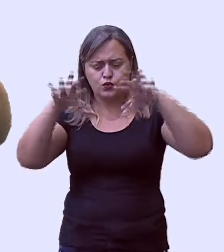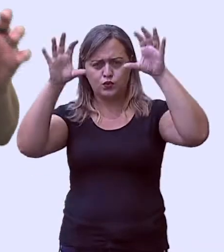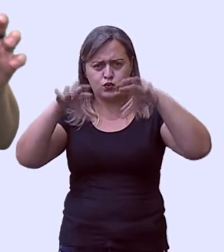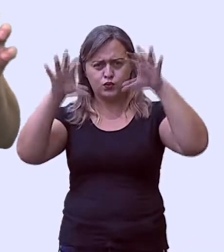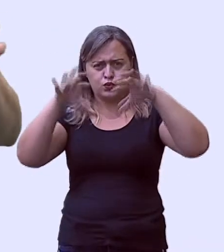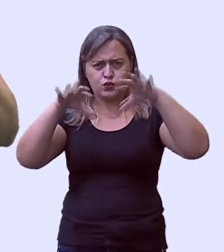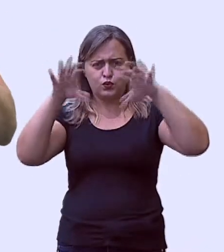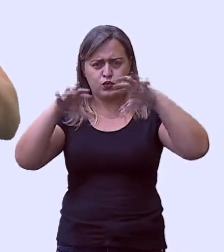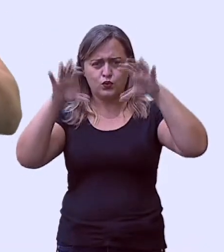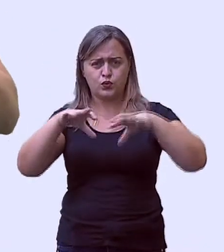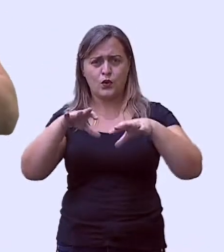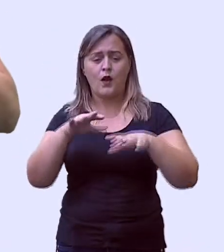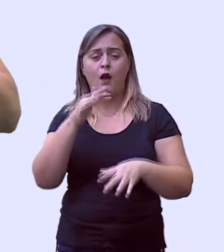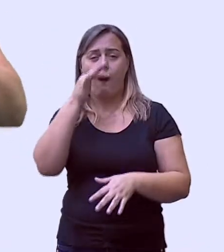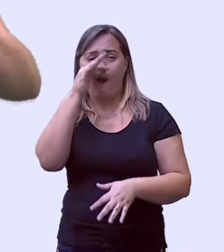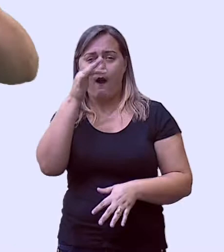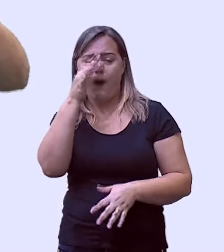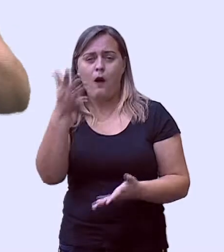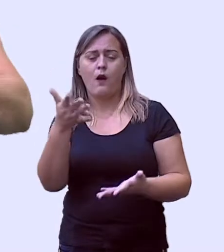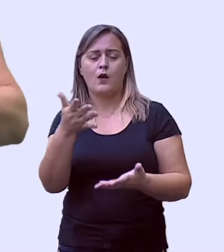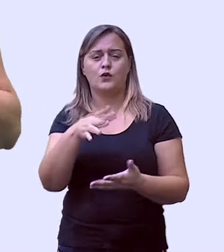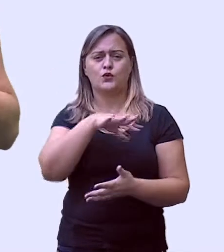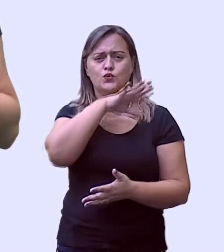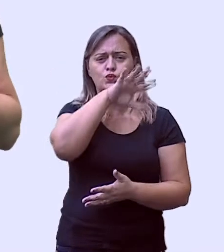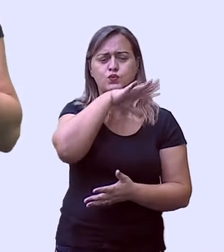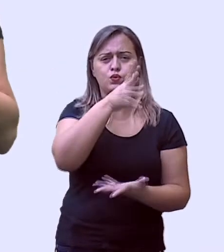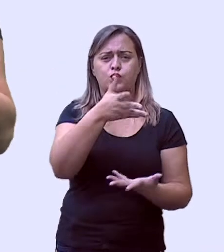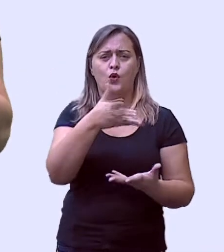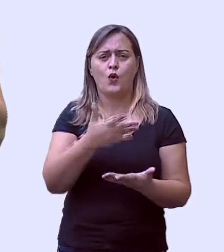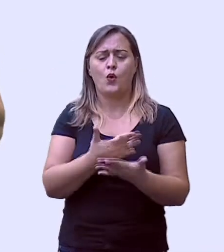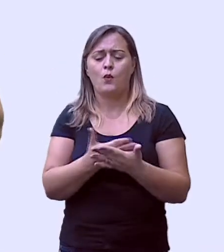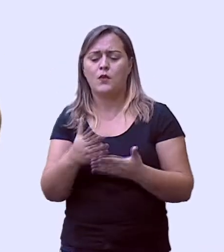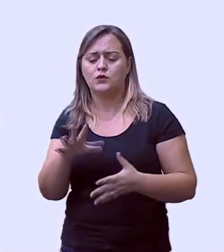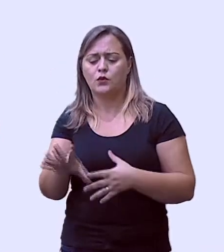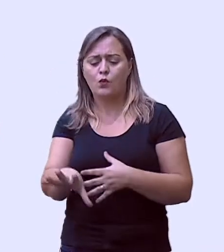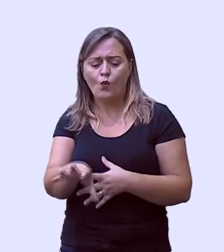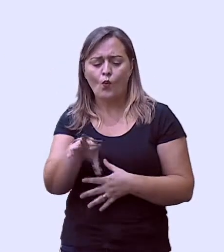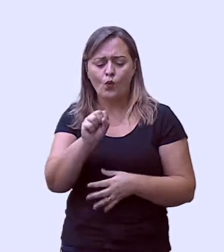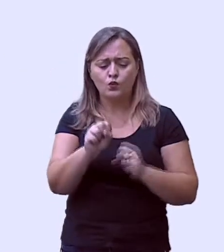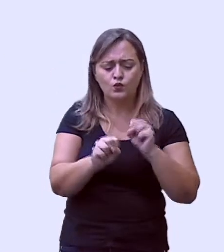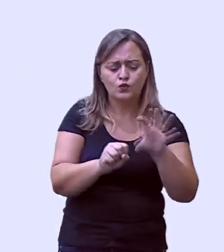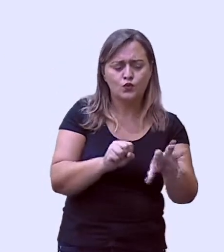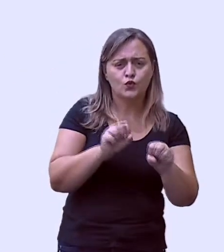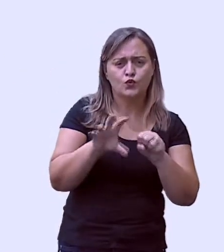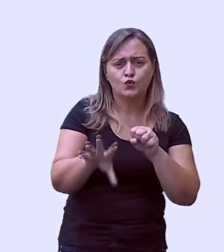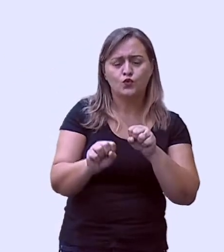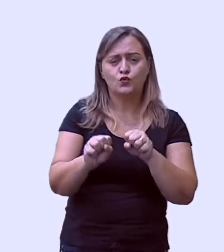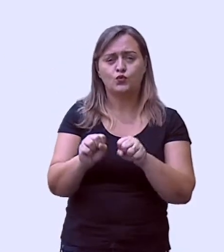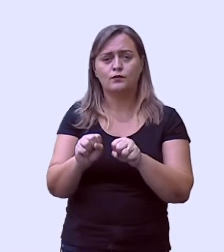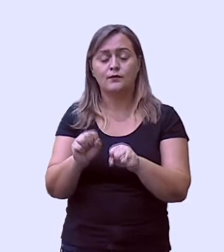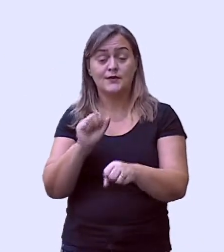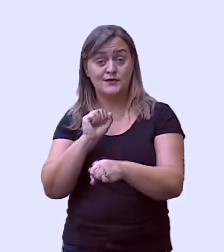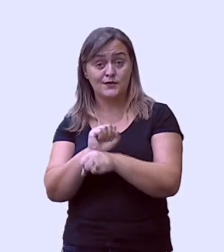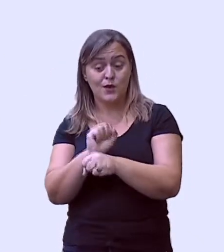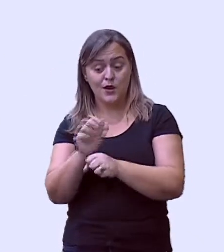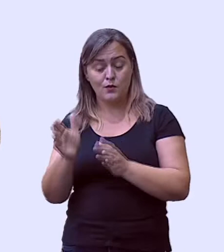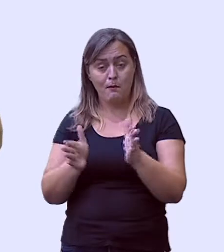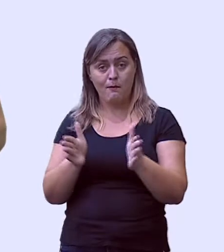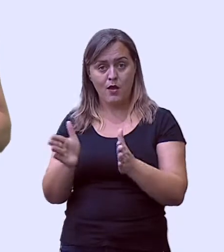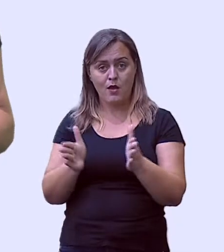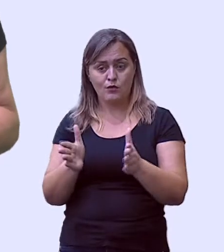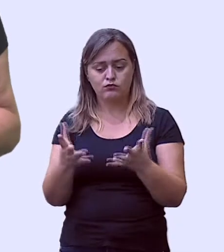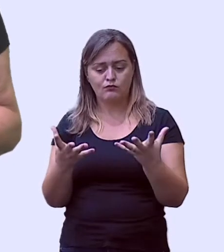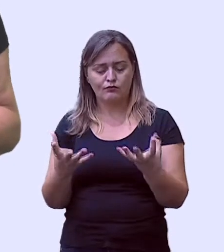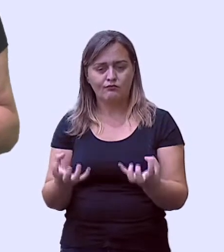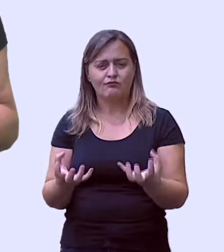essa fauna e essa flora estejam prontas para esperar um período menos seco. É legal